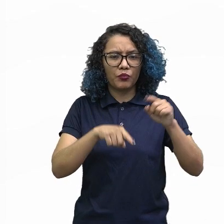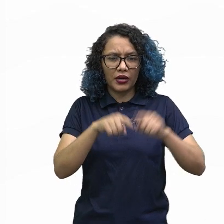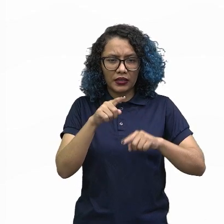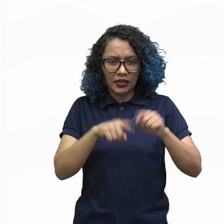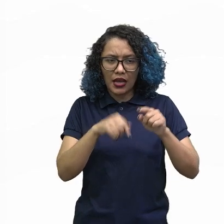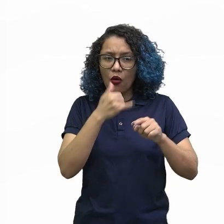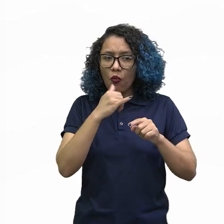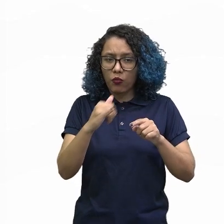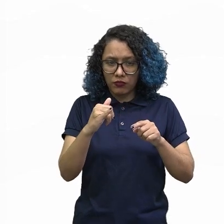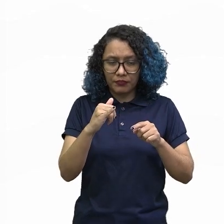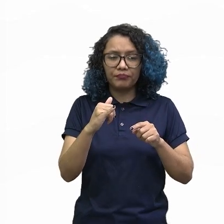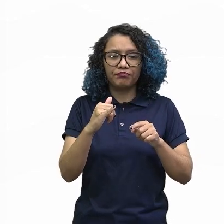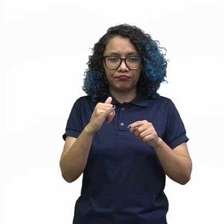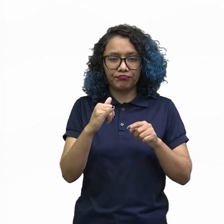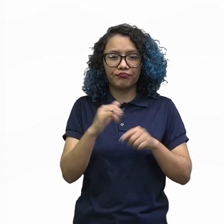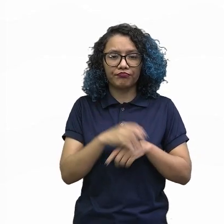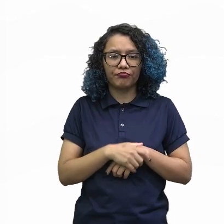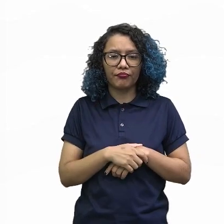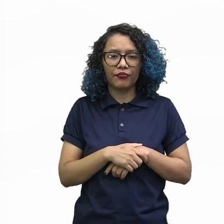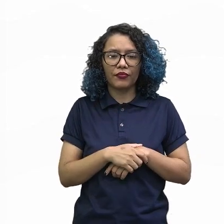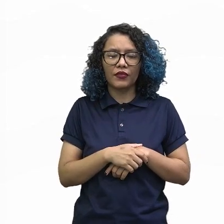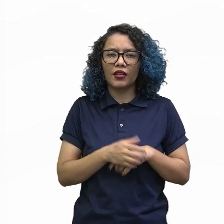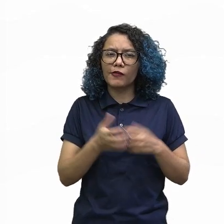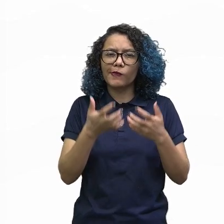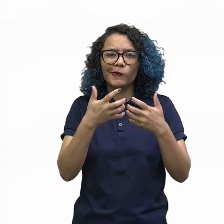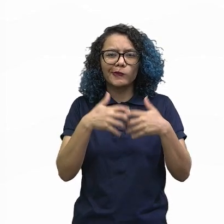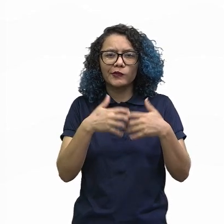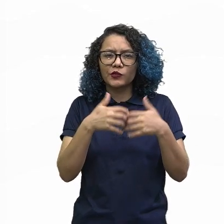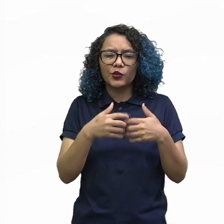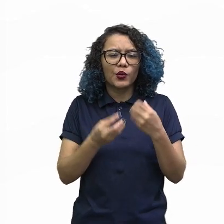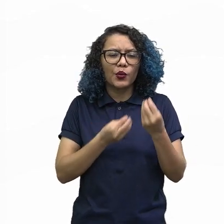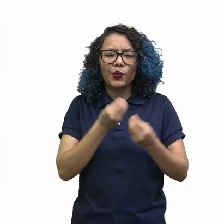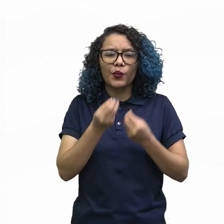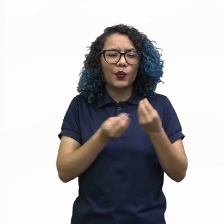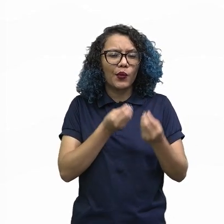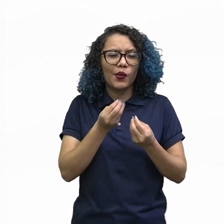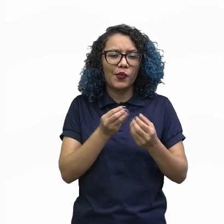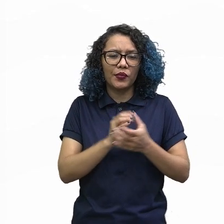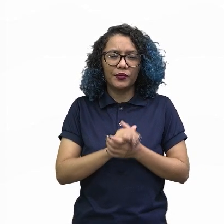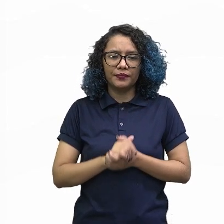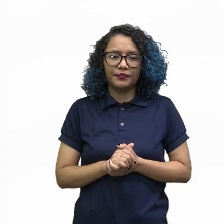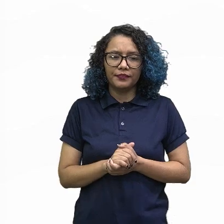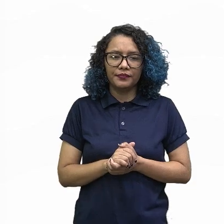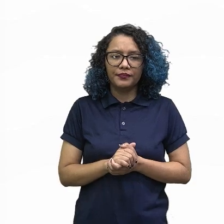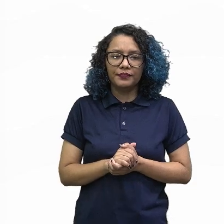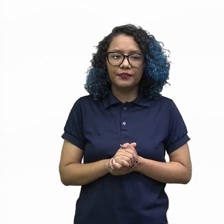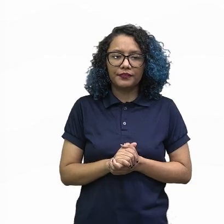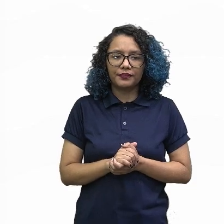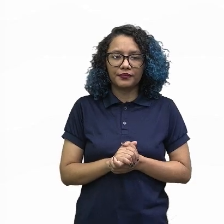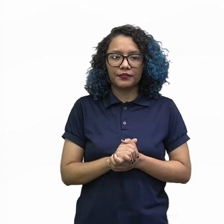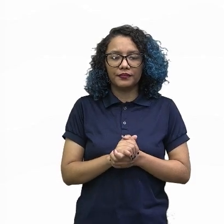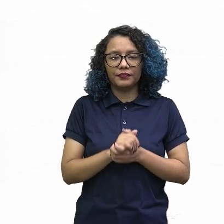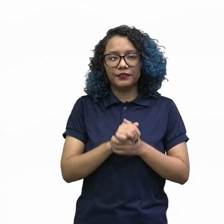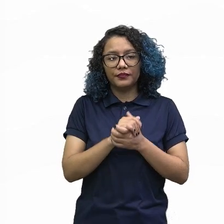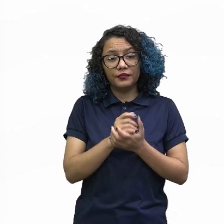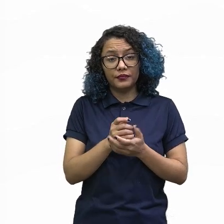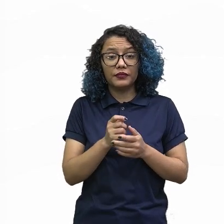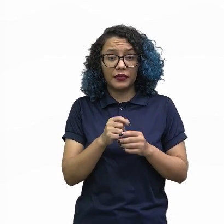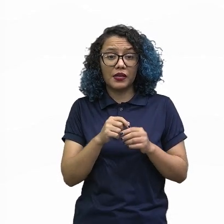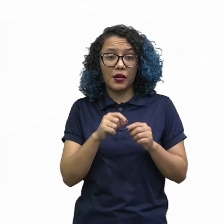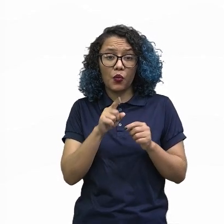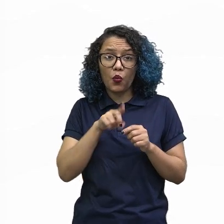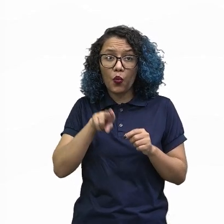que funcionam operando com dispositivos que produzem energia elétrica, como as pilhas, por